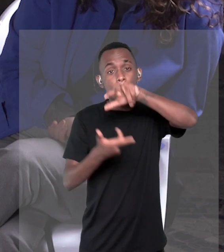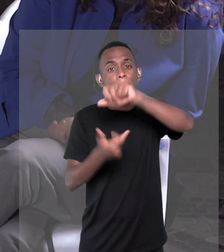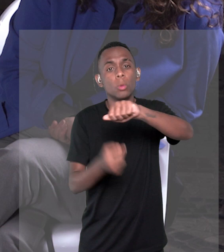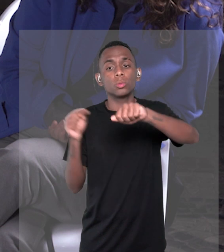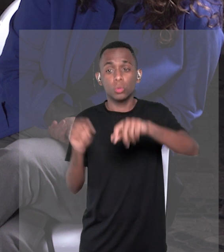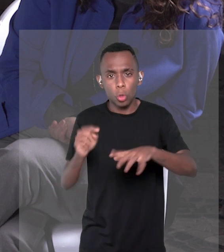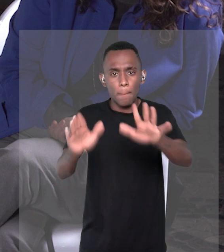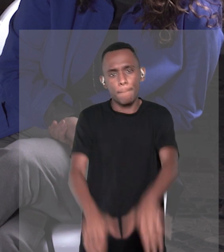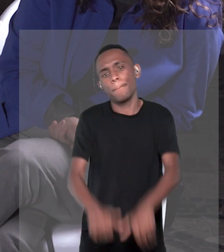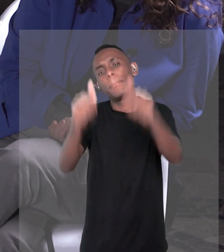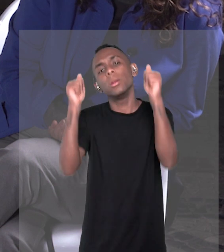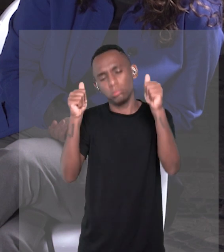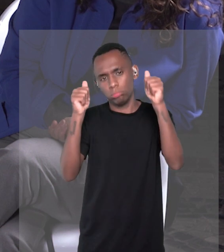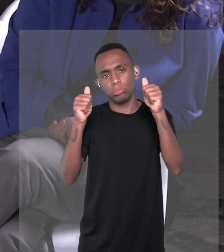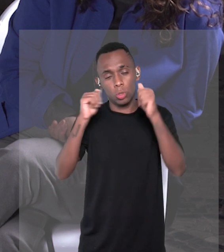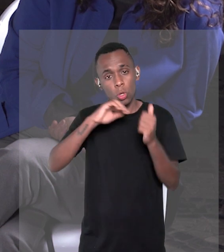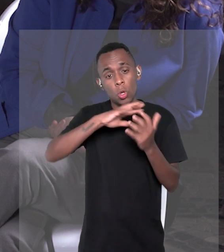acredita num mundo